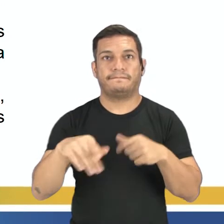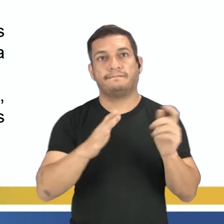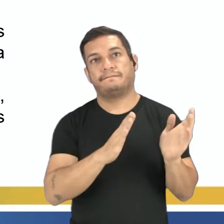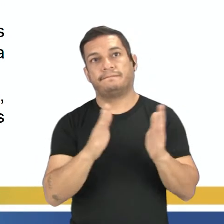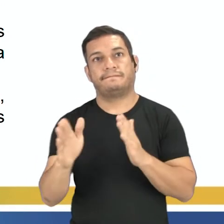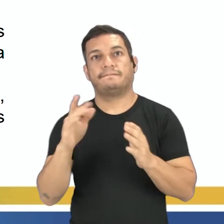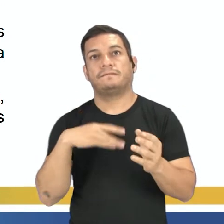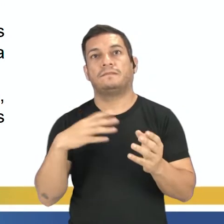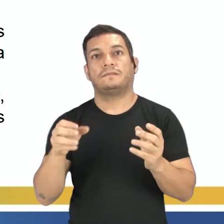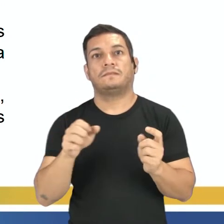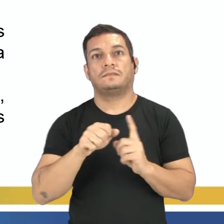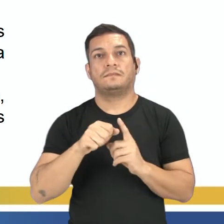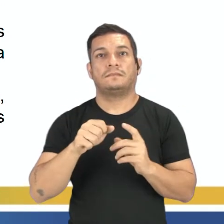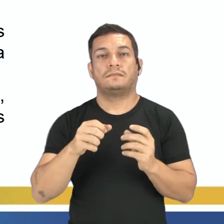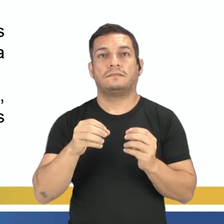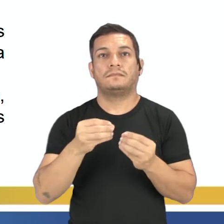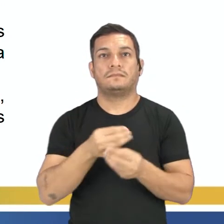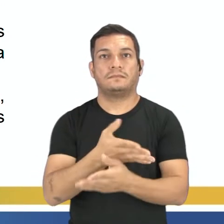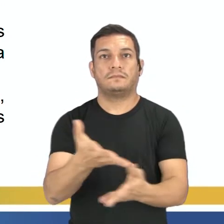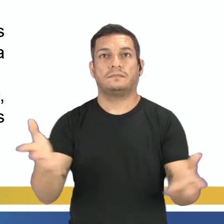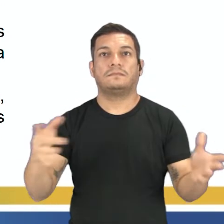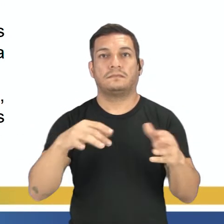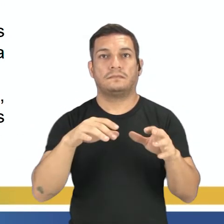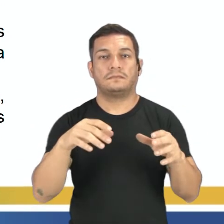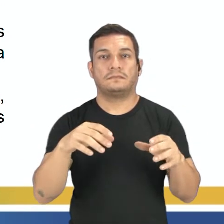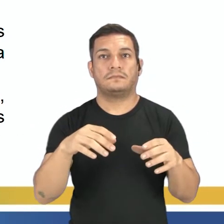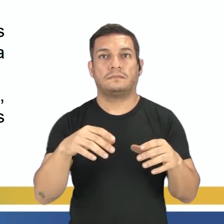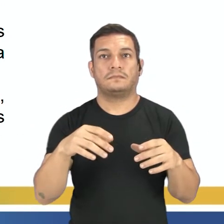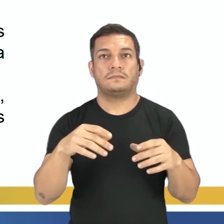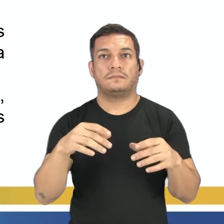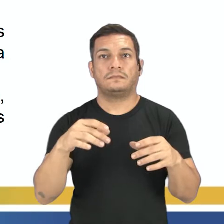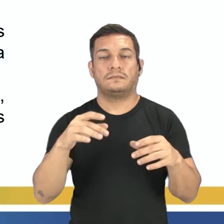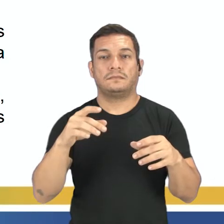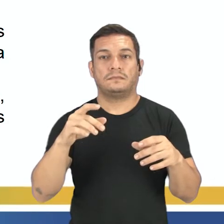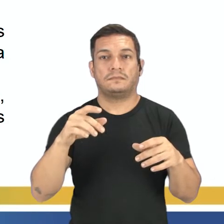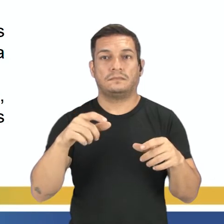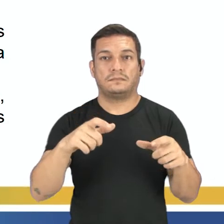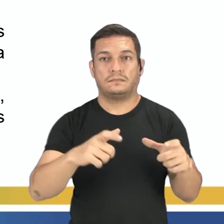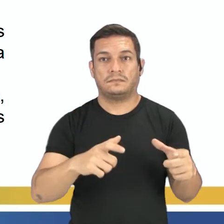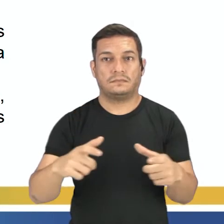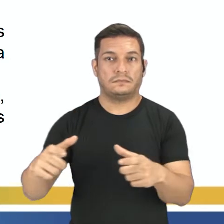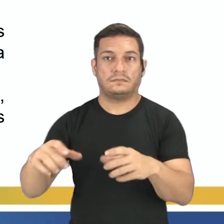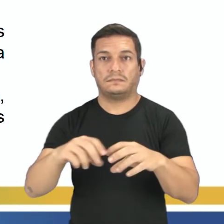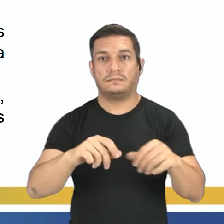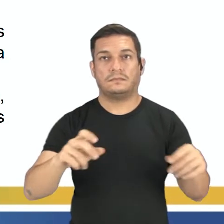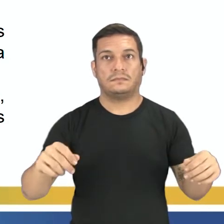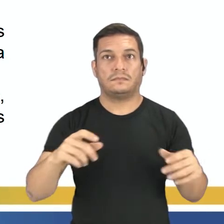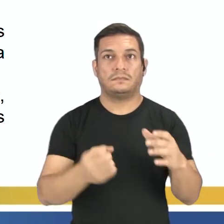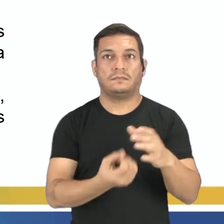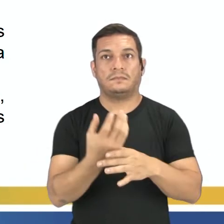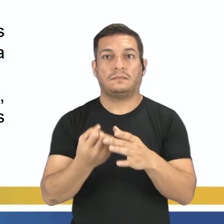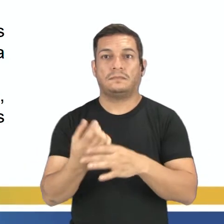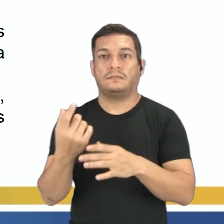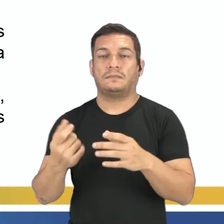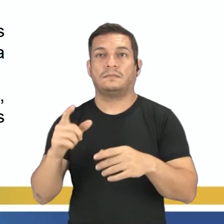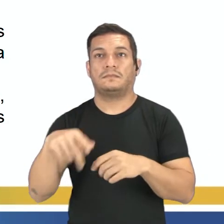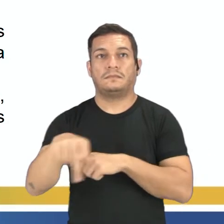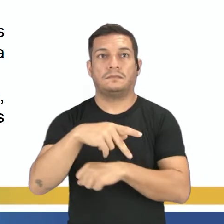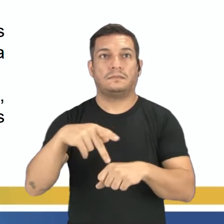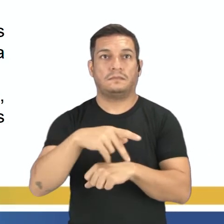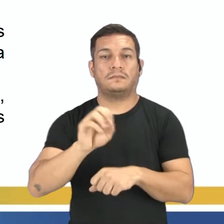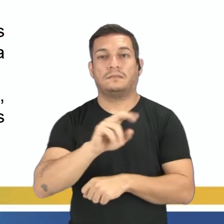o processo de redistribuição das propriedades produtivas de um determinado país